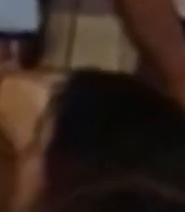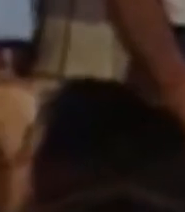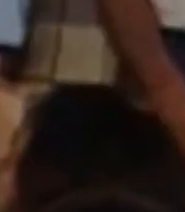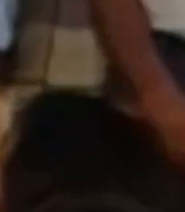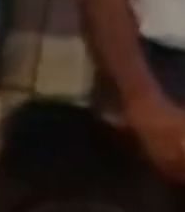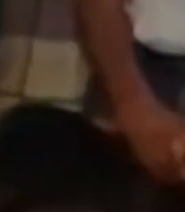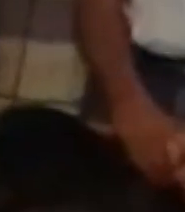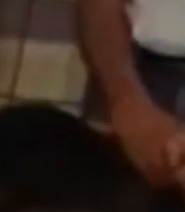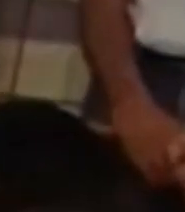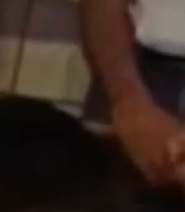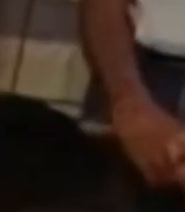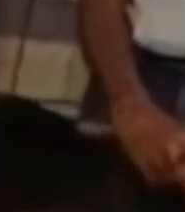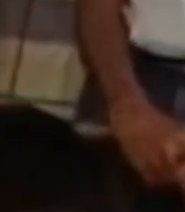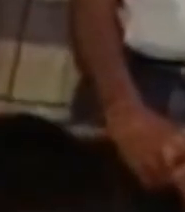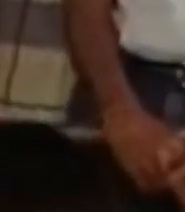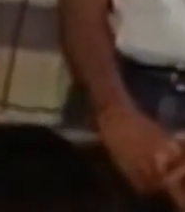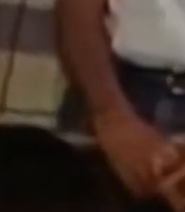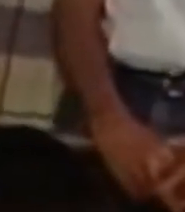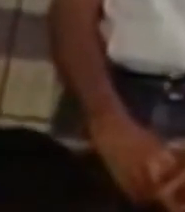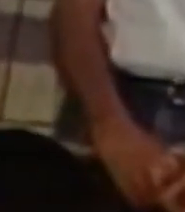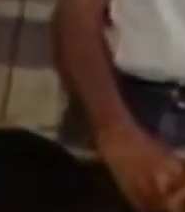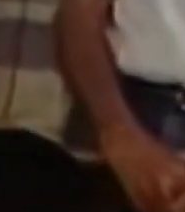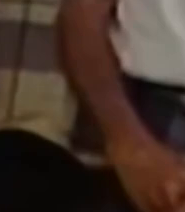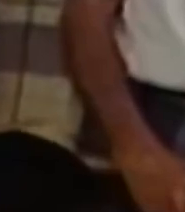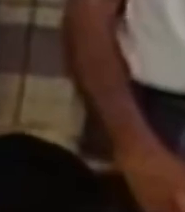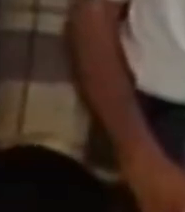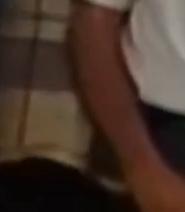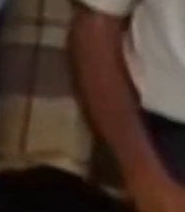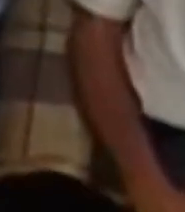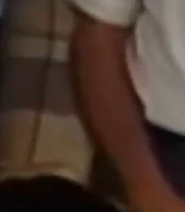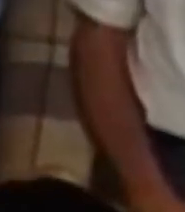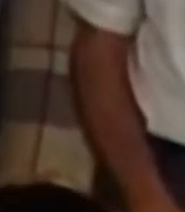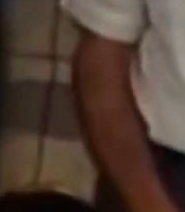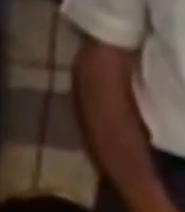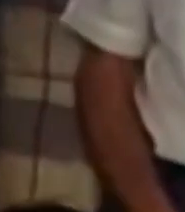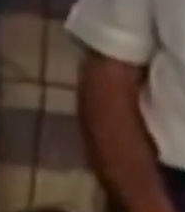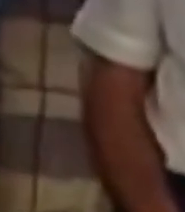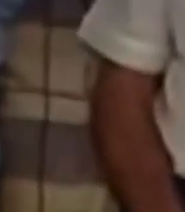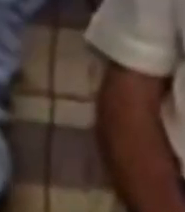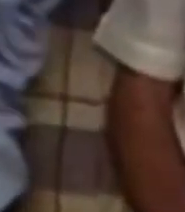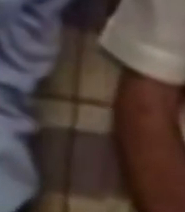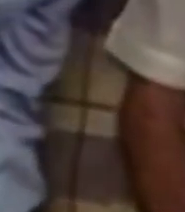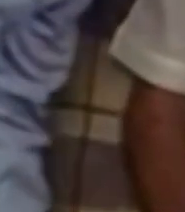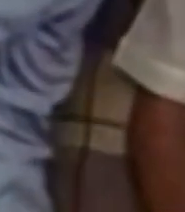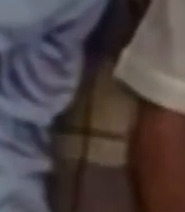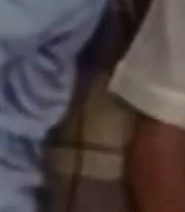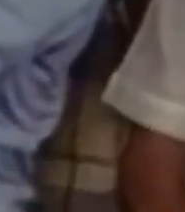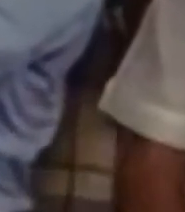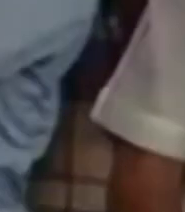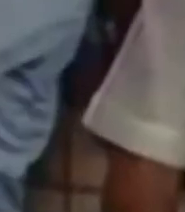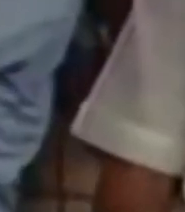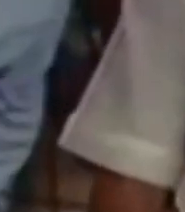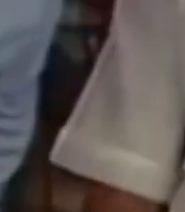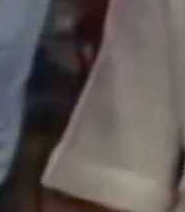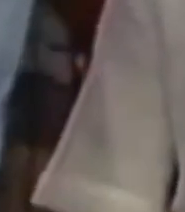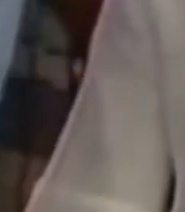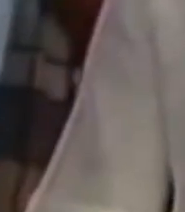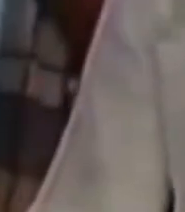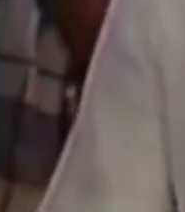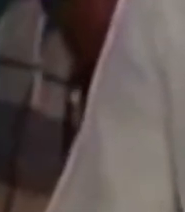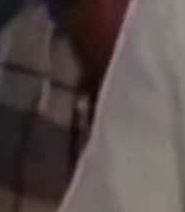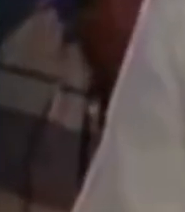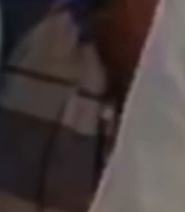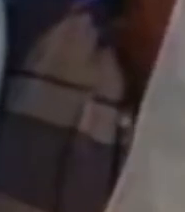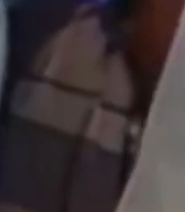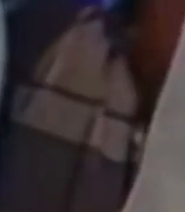o jovem, as crianças, as mães e os idosos teriam uma vida bem melhor no país